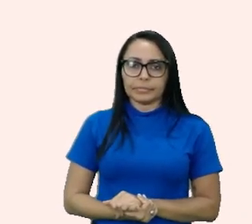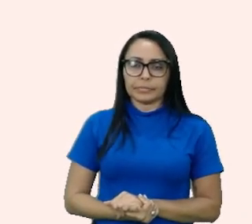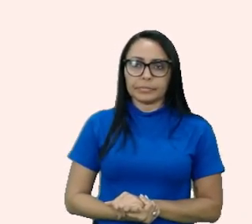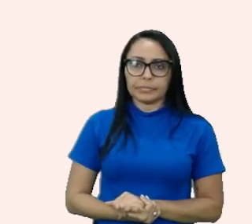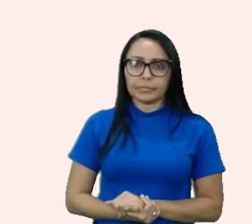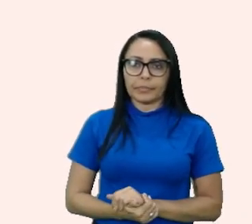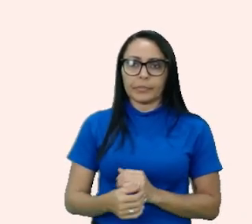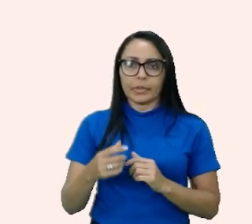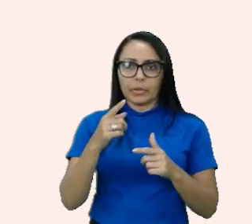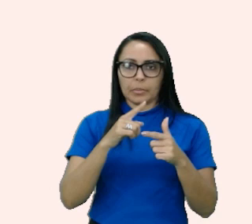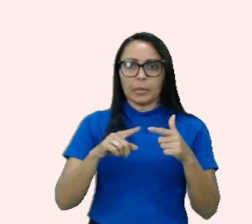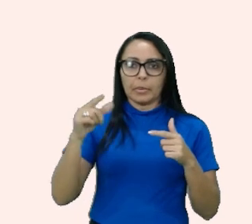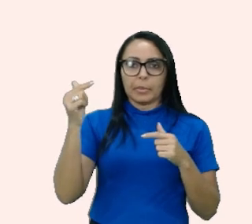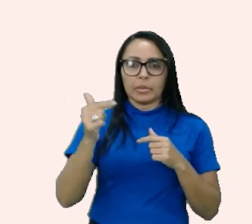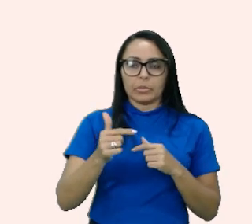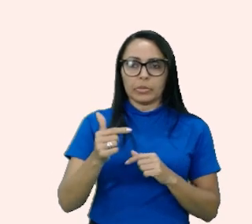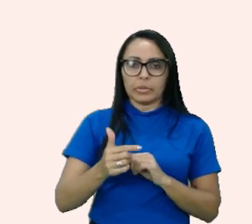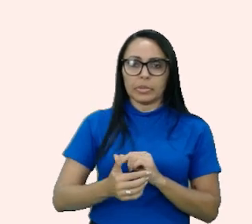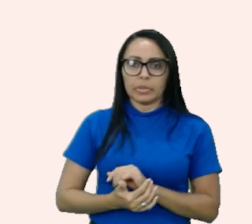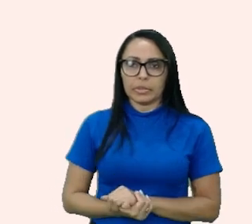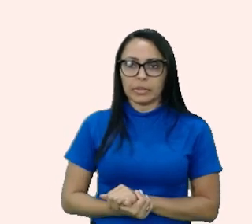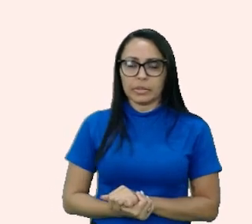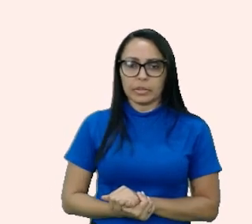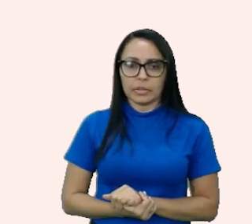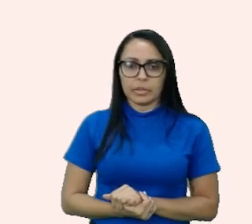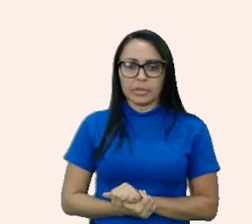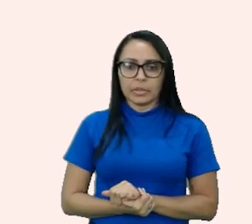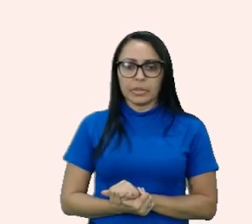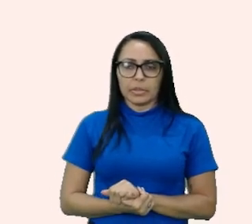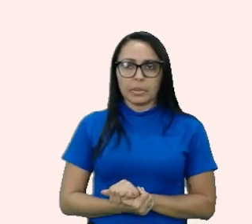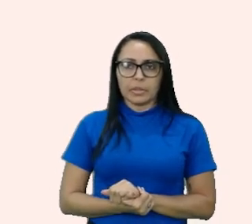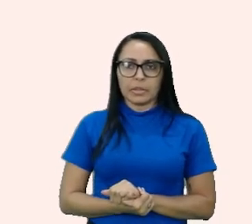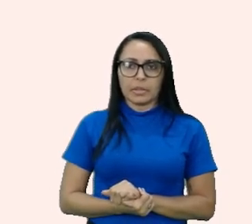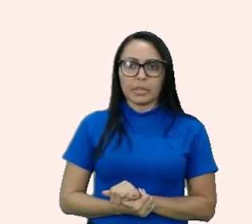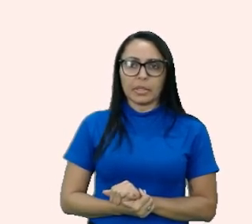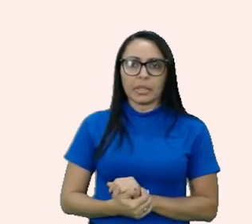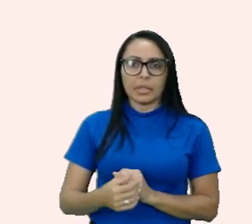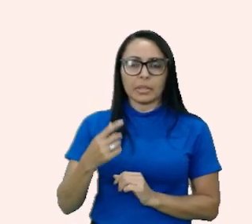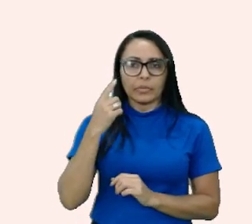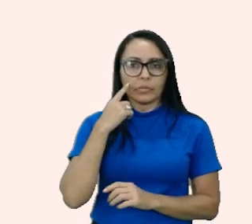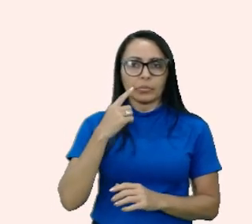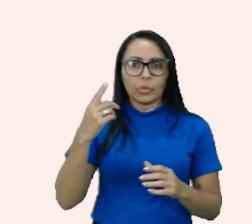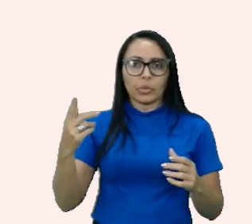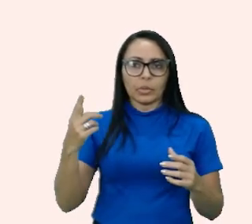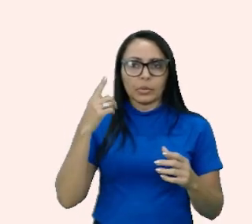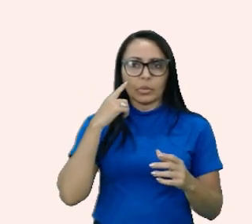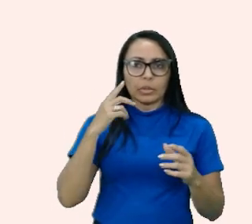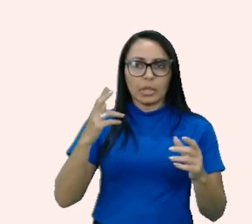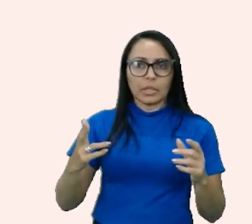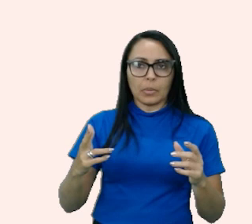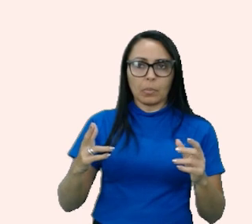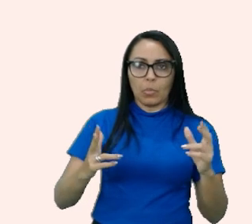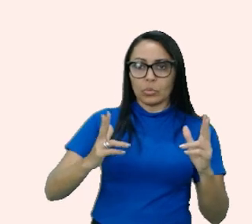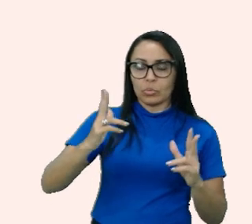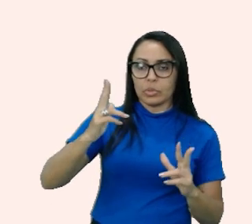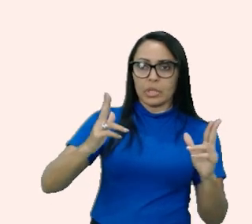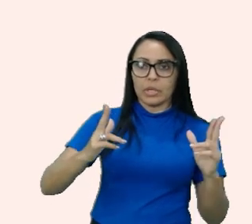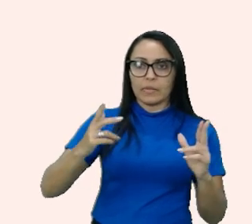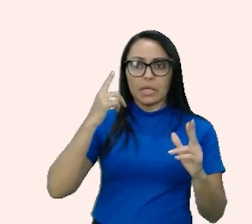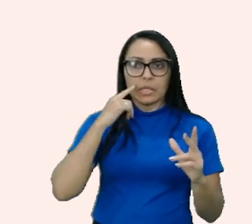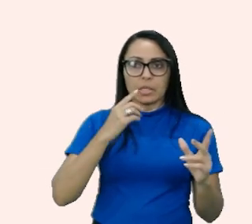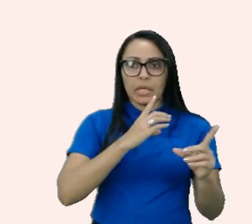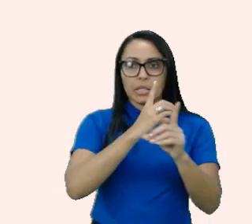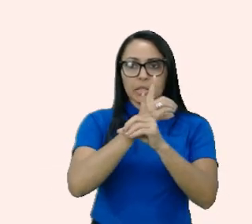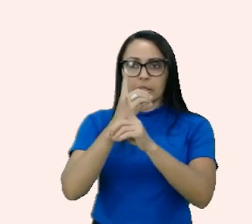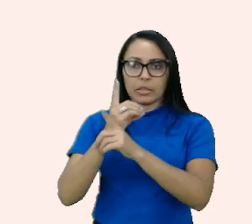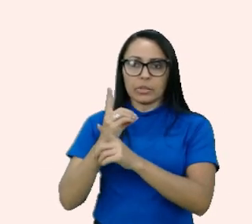2, muito facilzinho, diz o seguinte: retas paralelas foram cortadas por duas transversais, como indicado na figura